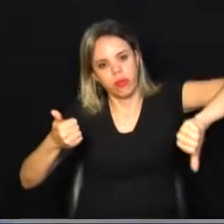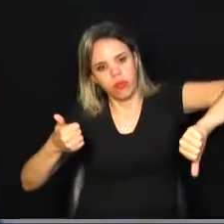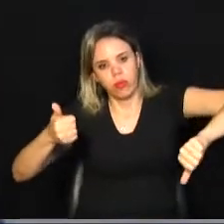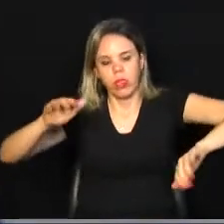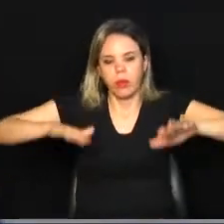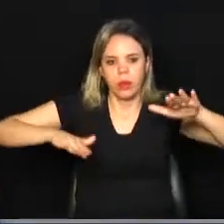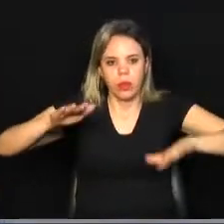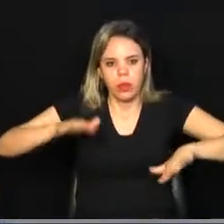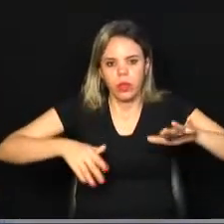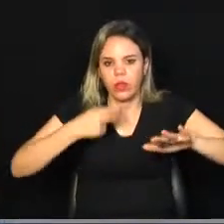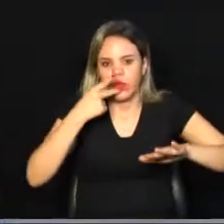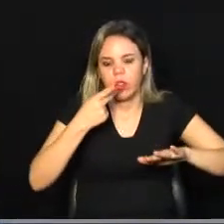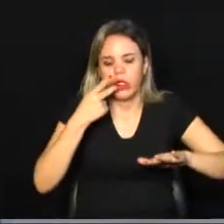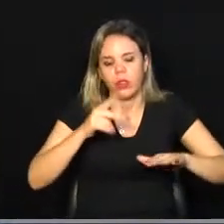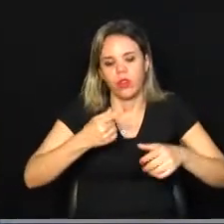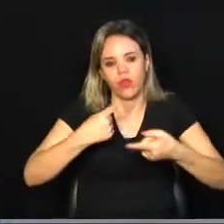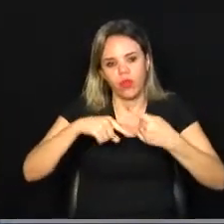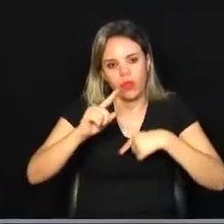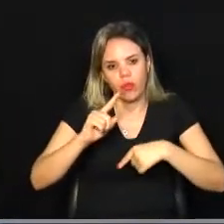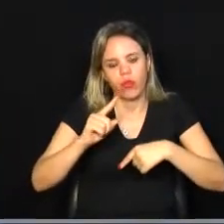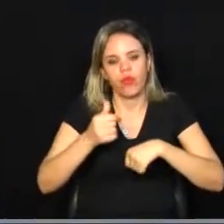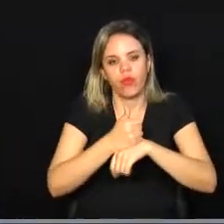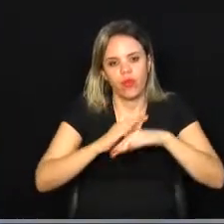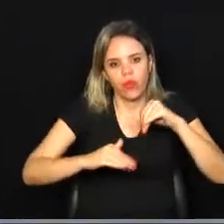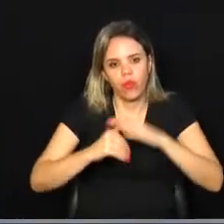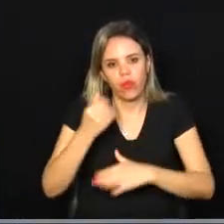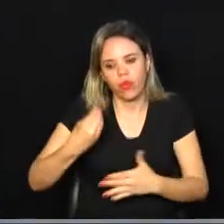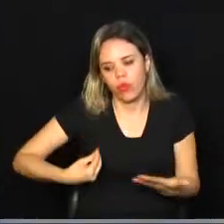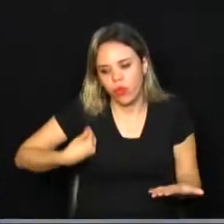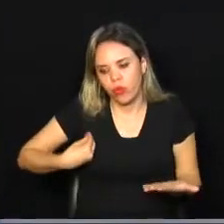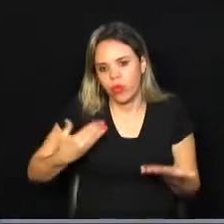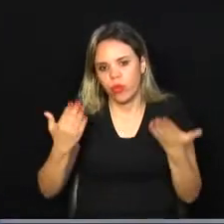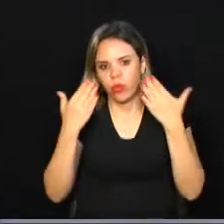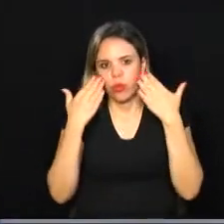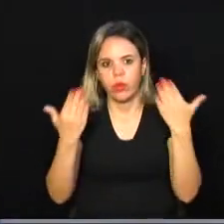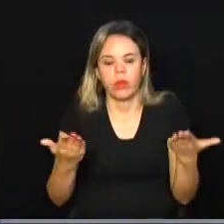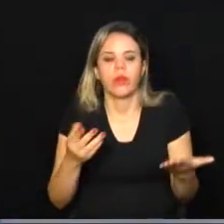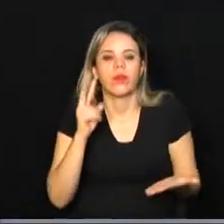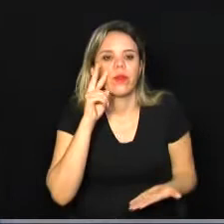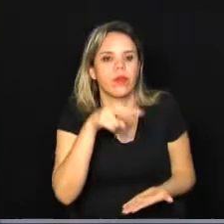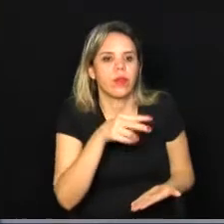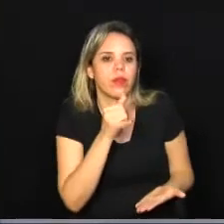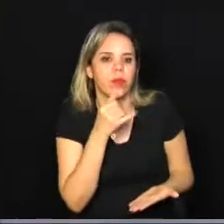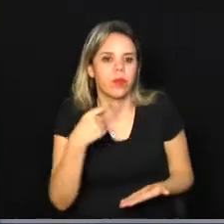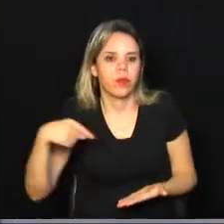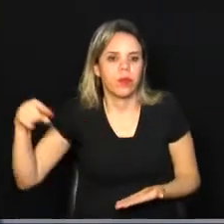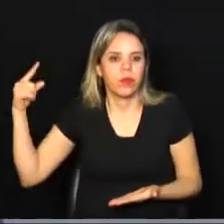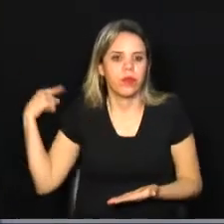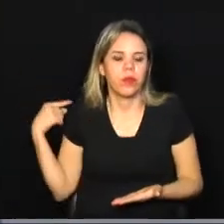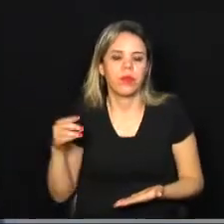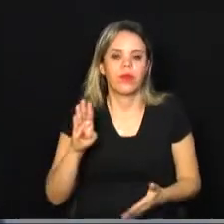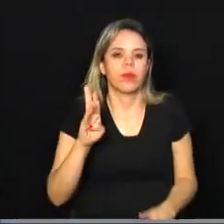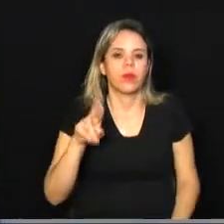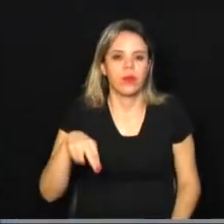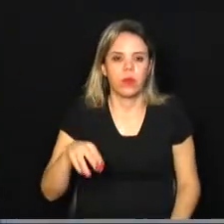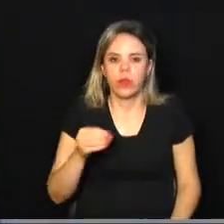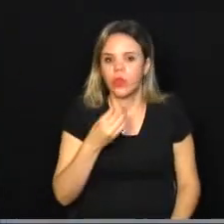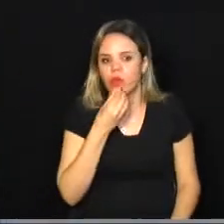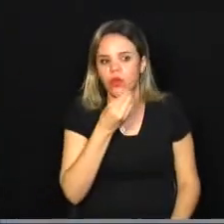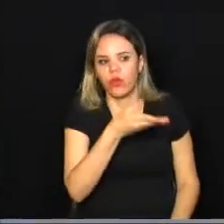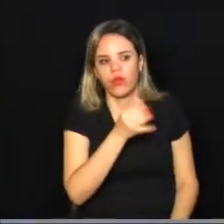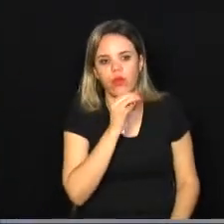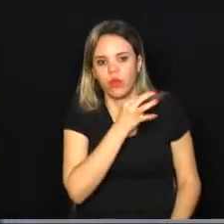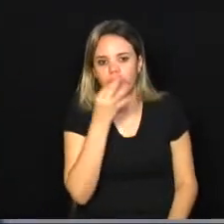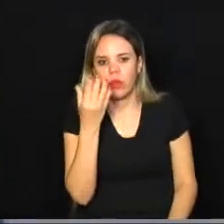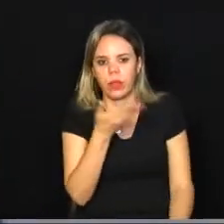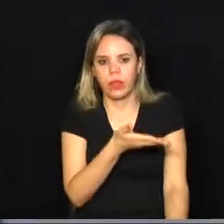relação à performance ao vivo e a cores, né? Sim. A gente vê o Bruno Fratos, para mim, é um exemplo